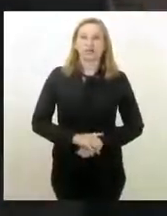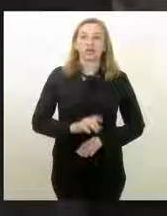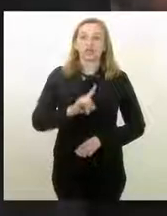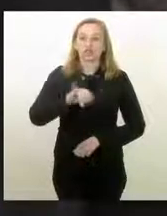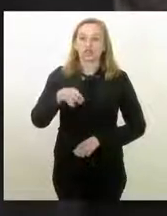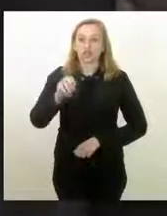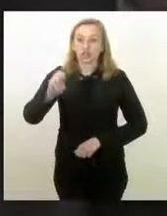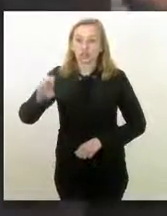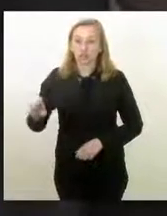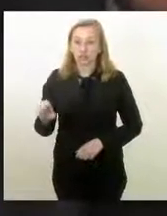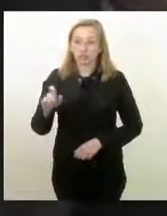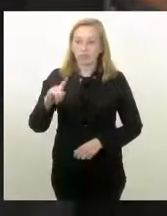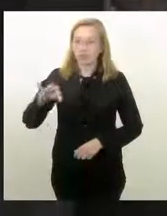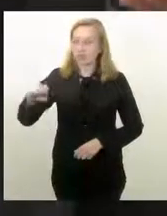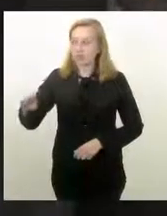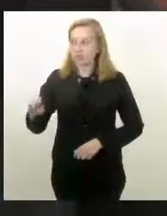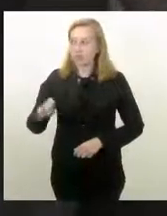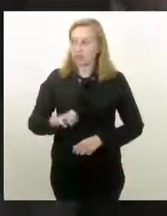Pisciani.